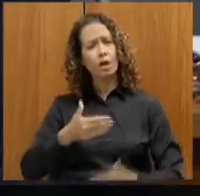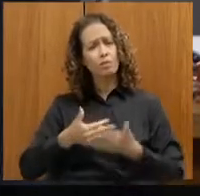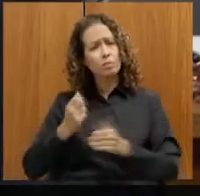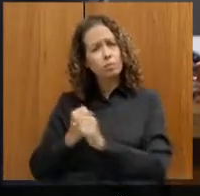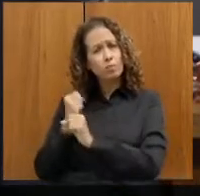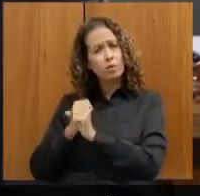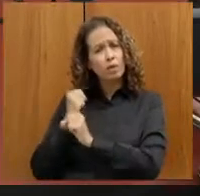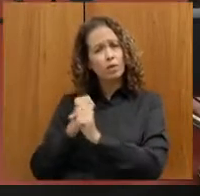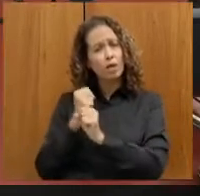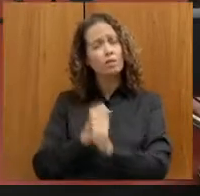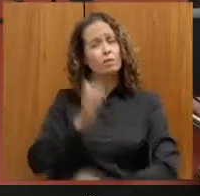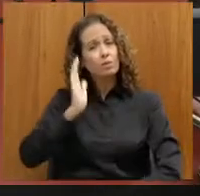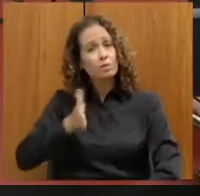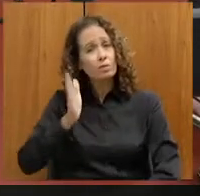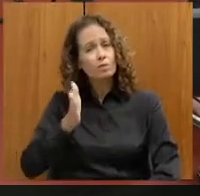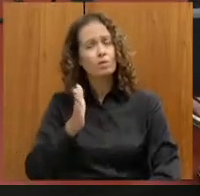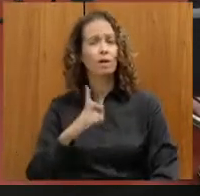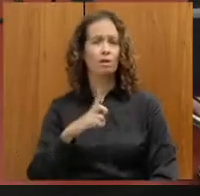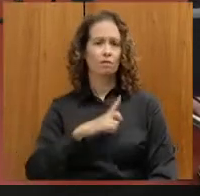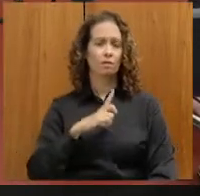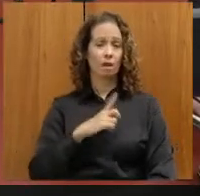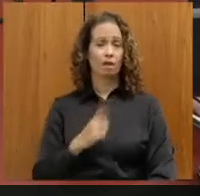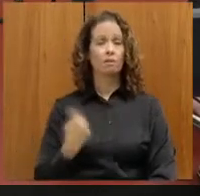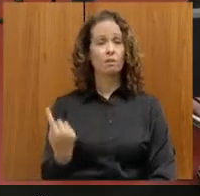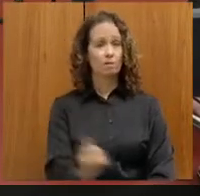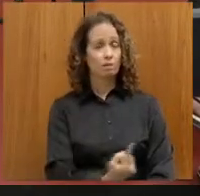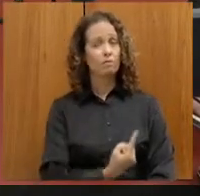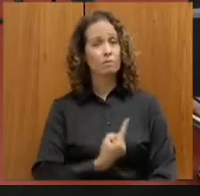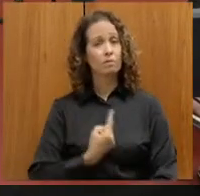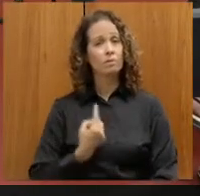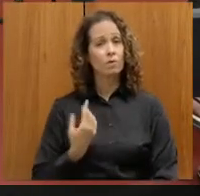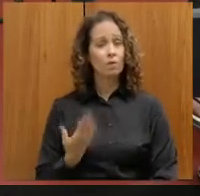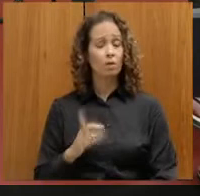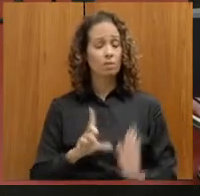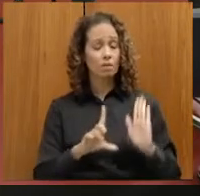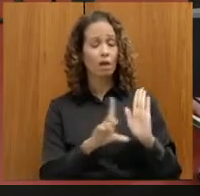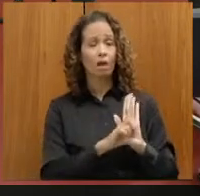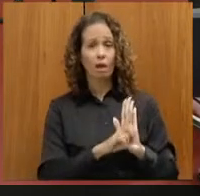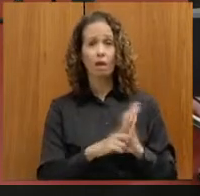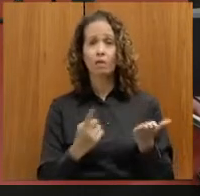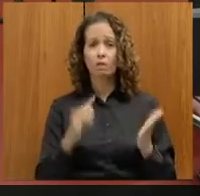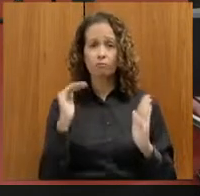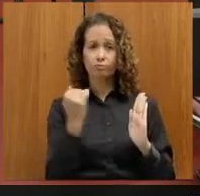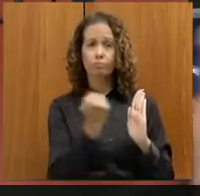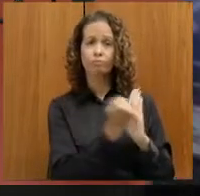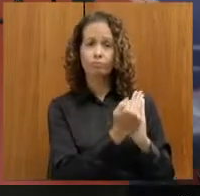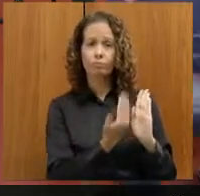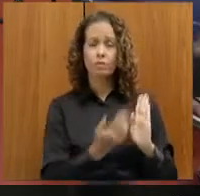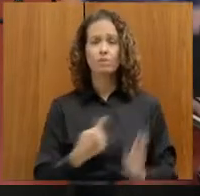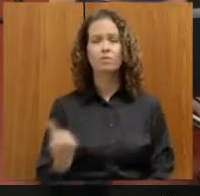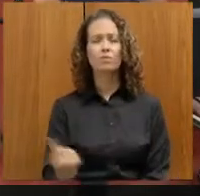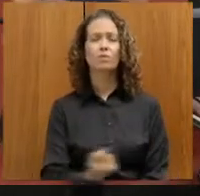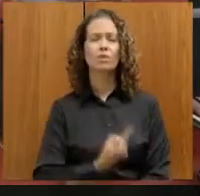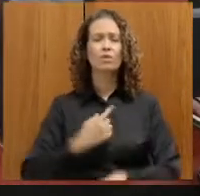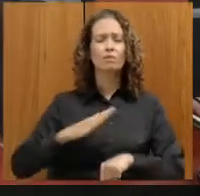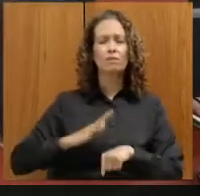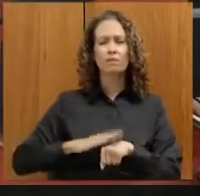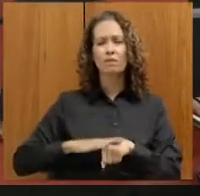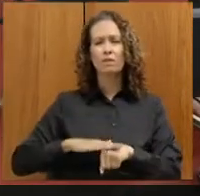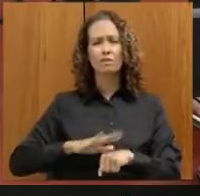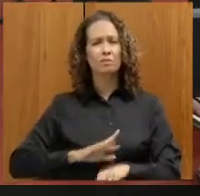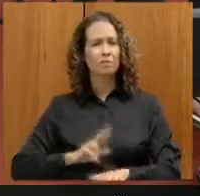se é praticado há vários anos e nós estamos dentro daquilo que a legalidade determina nós não estamos fazendo nada